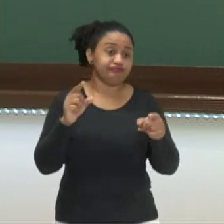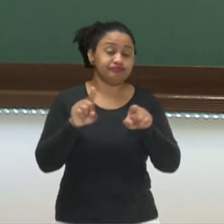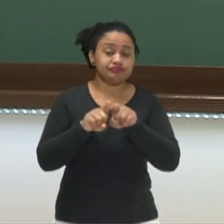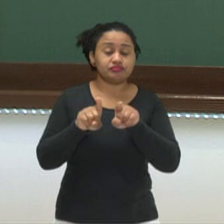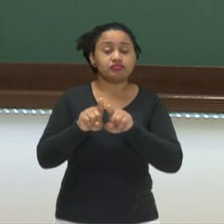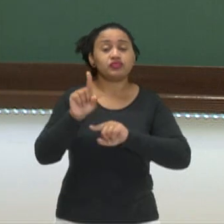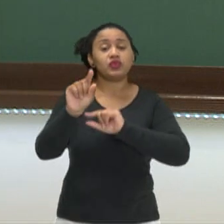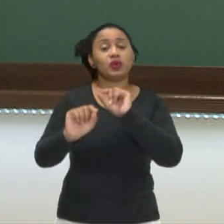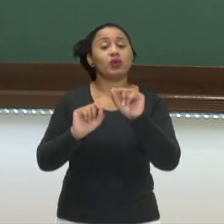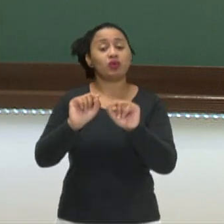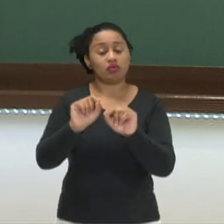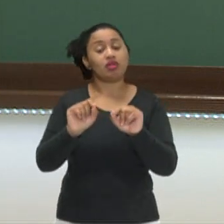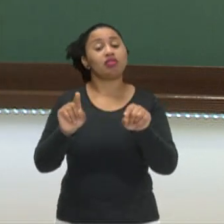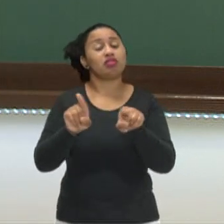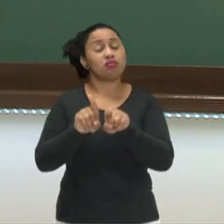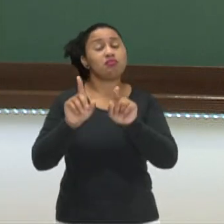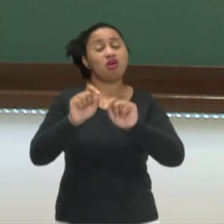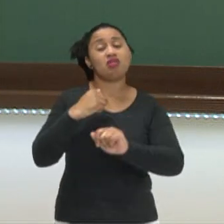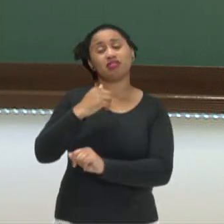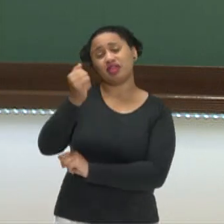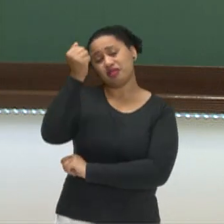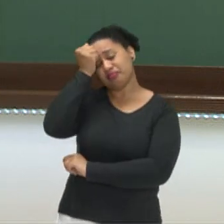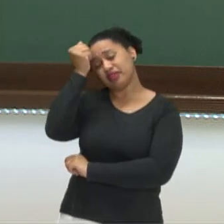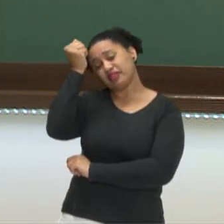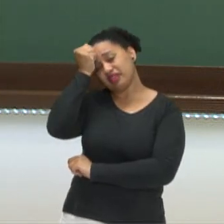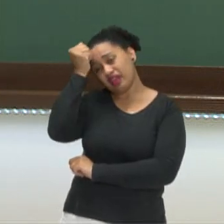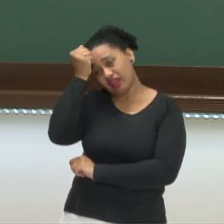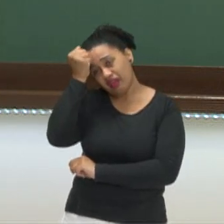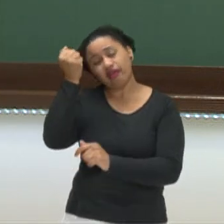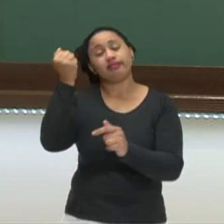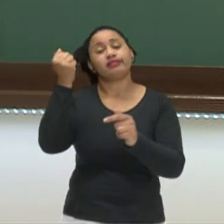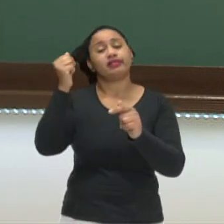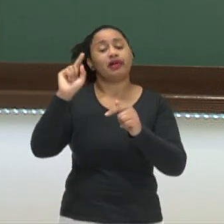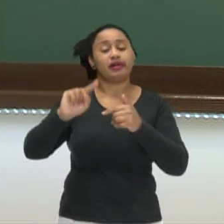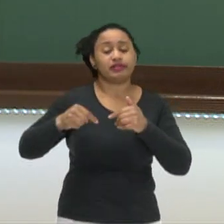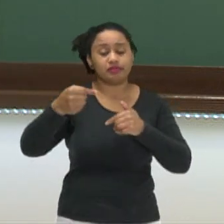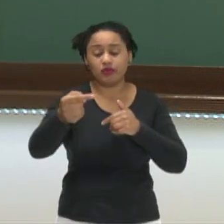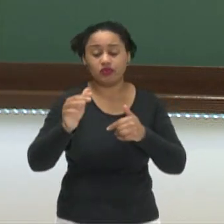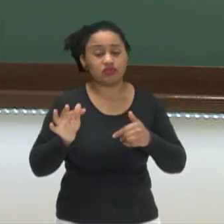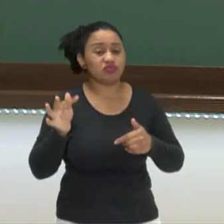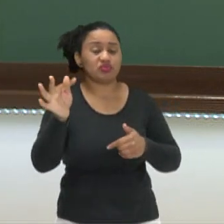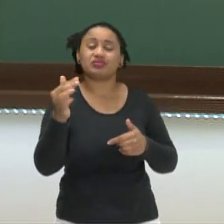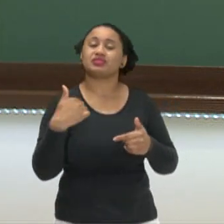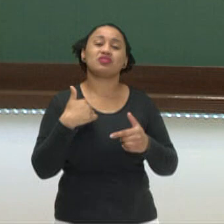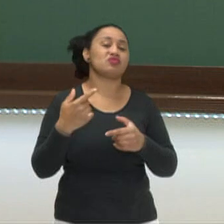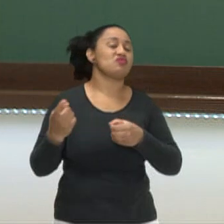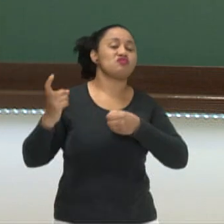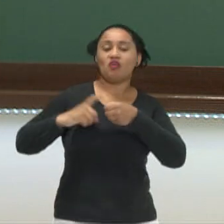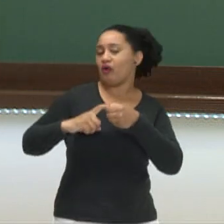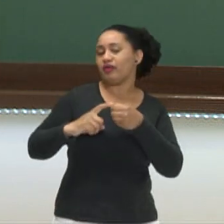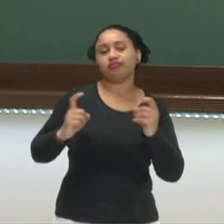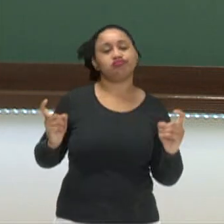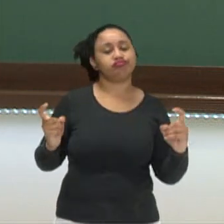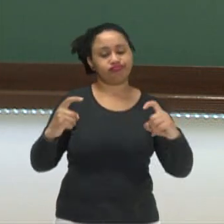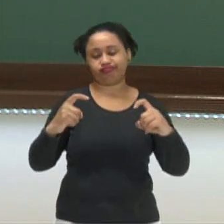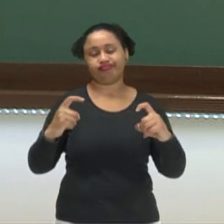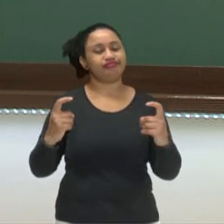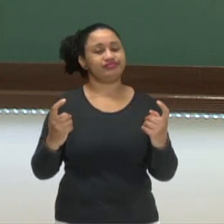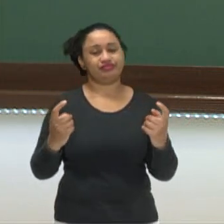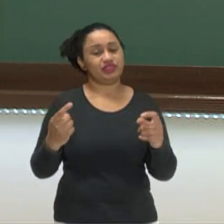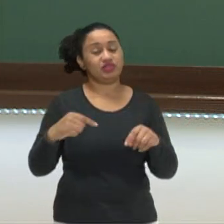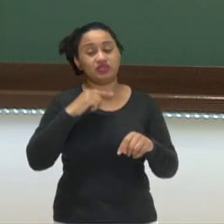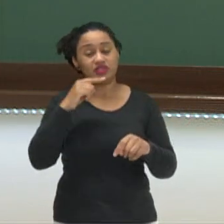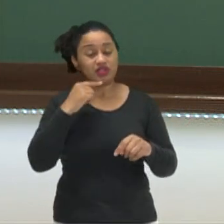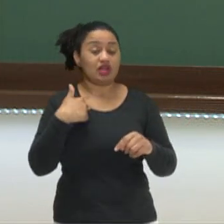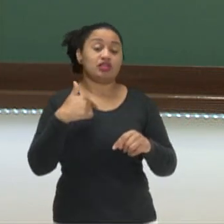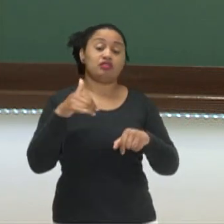segundo que também ela poderia se arrepender, E aí mais tarde seria irreversível. Então é um método para quem